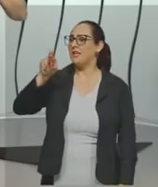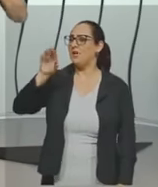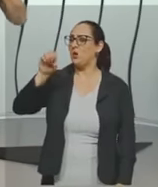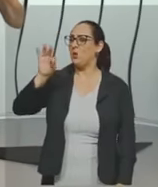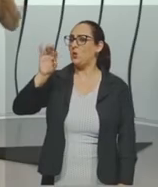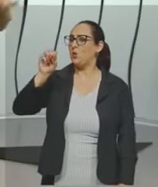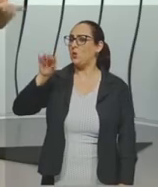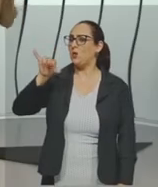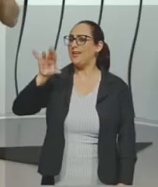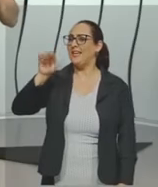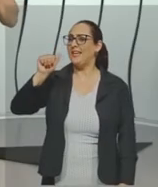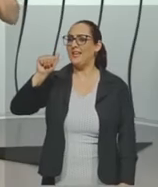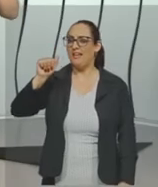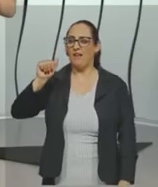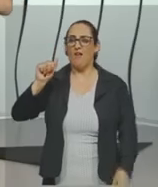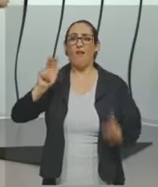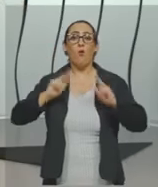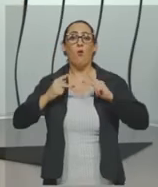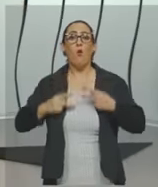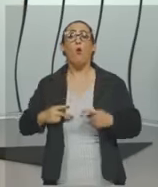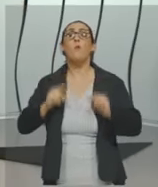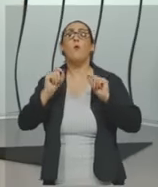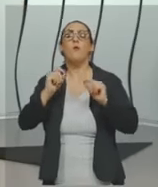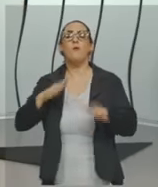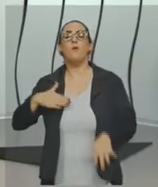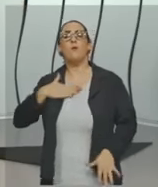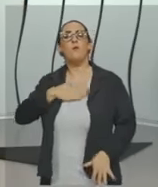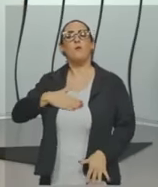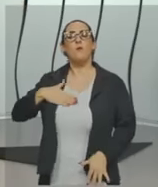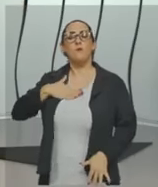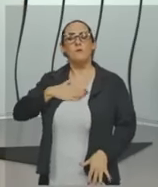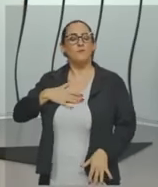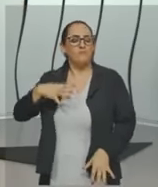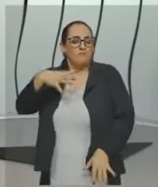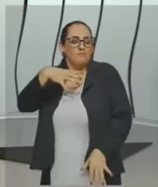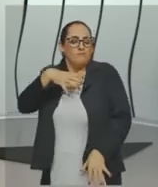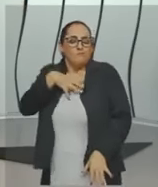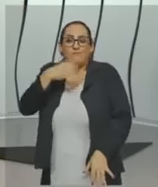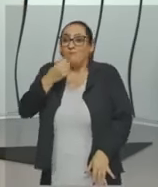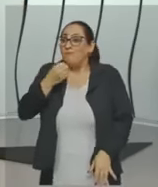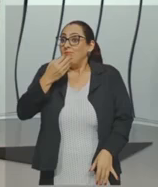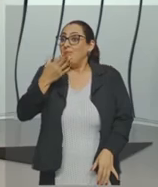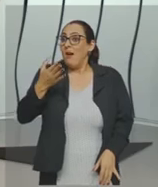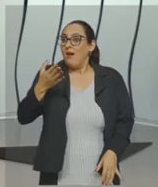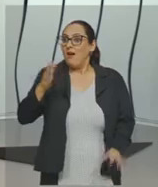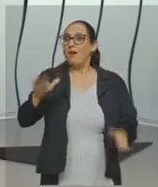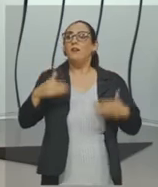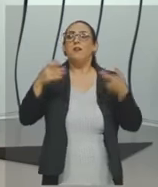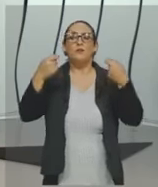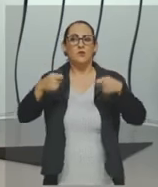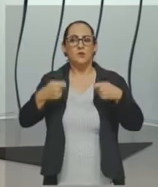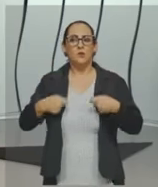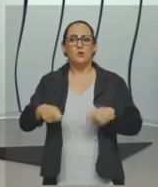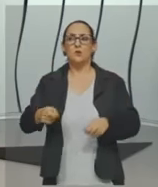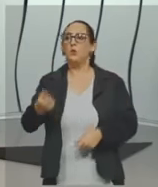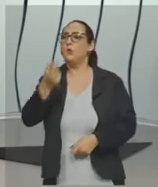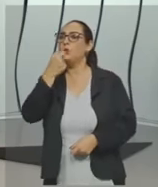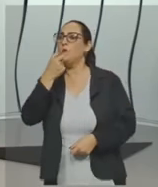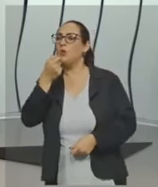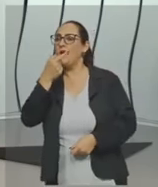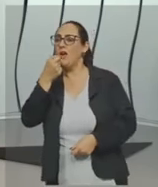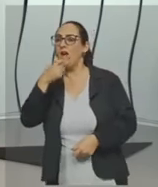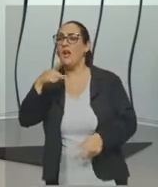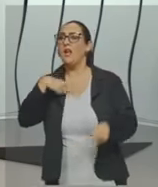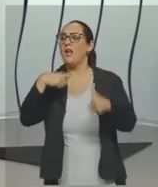Do bem-estar. Muitas vezes a pessoa tem uma queda de serotonina, tem que tomar medicamento, tá? Existem desordens